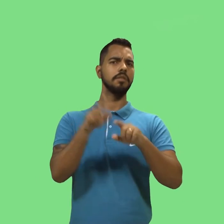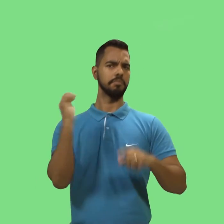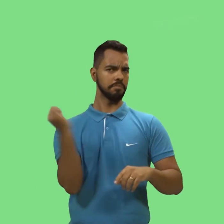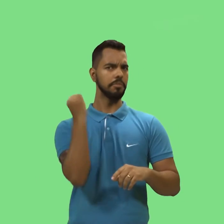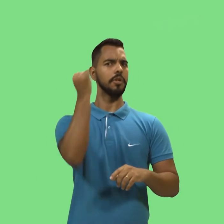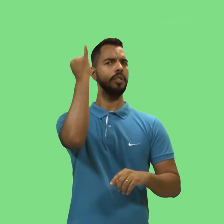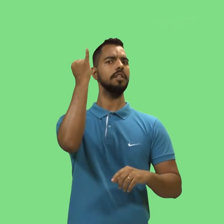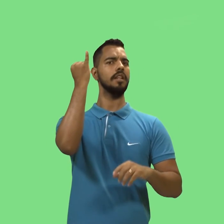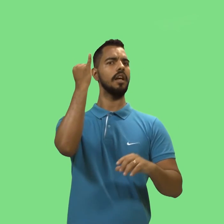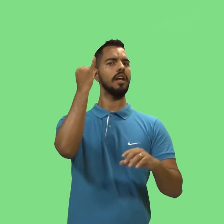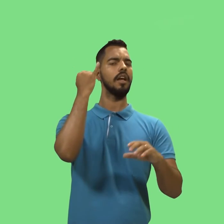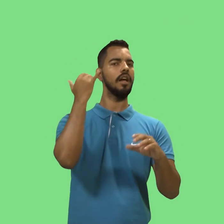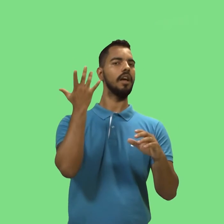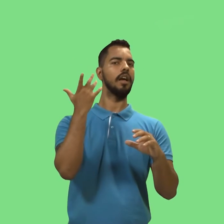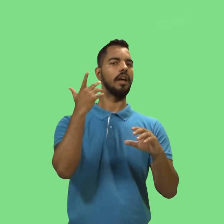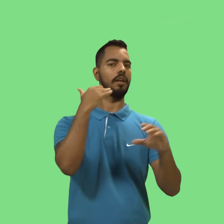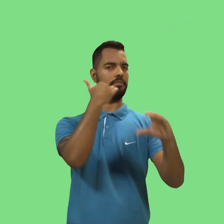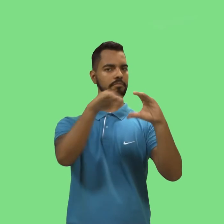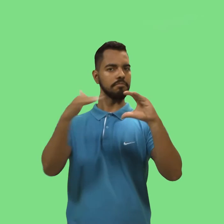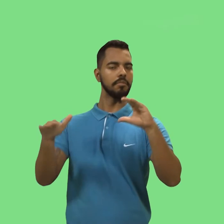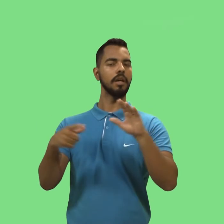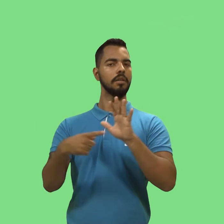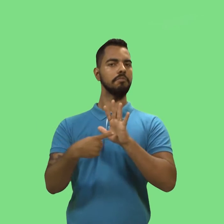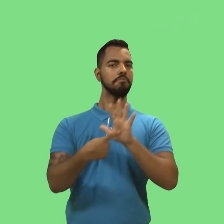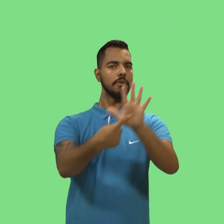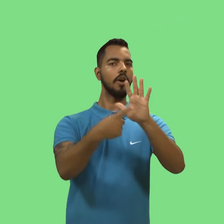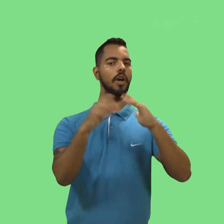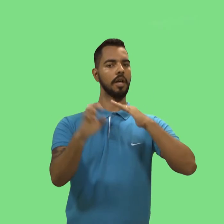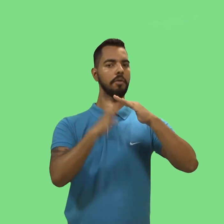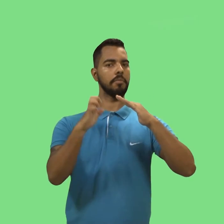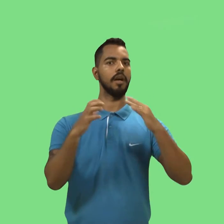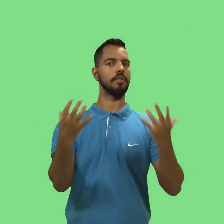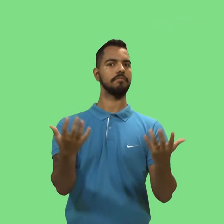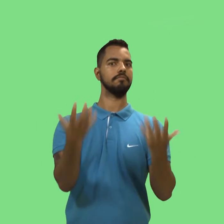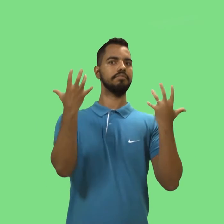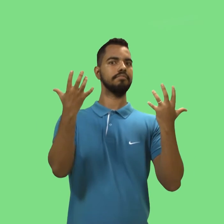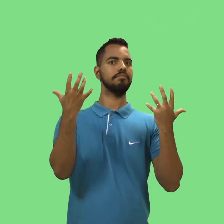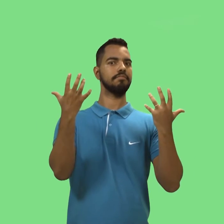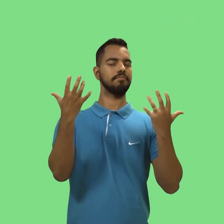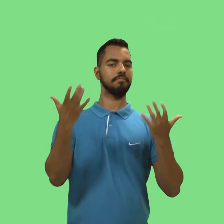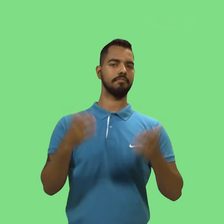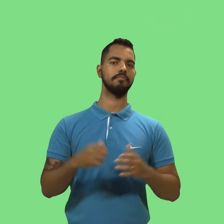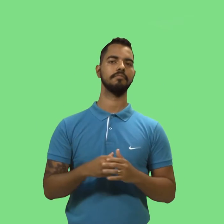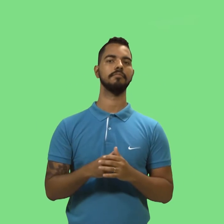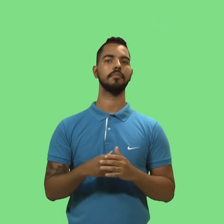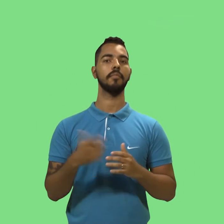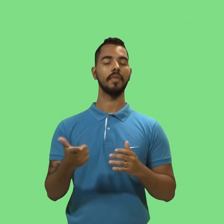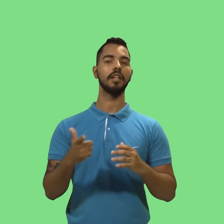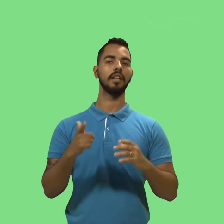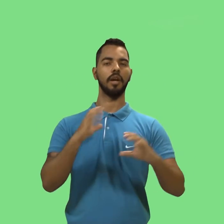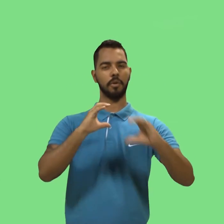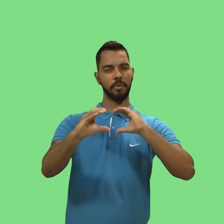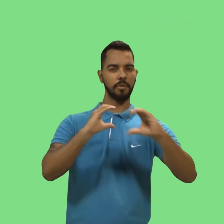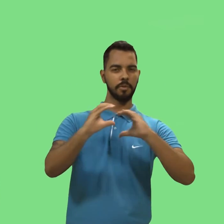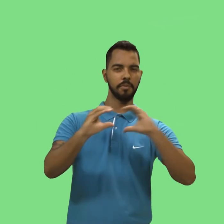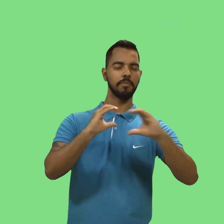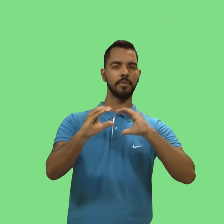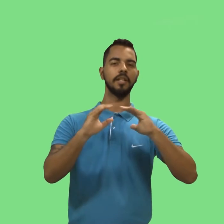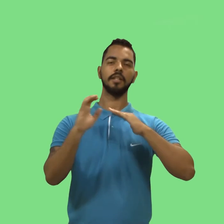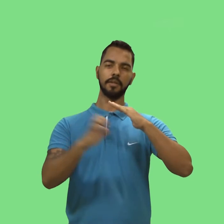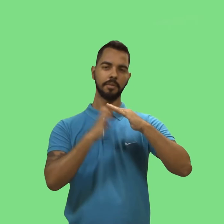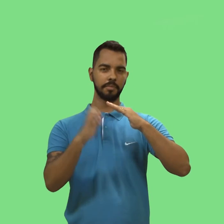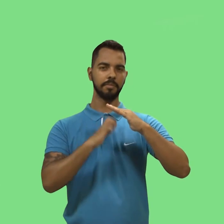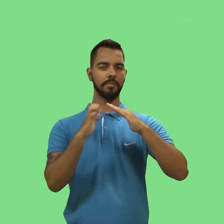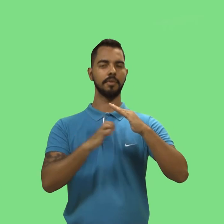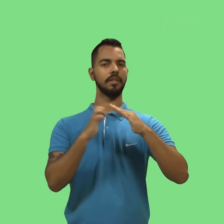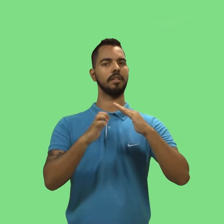de uma empresa. A carta comercial é um instrumento de comunicação de que se valem as empresas ou pessoas no relacionamento